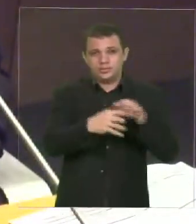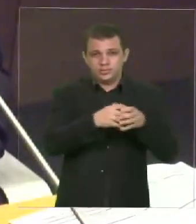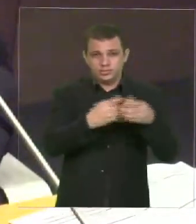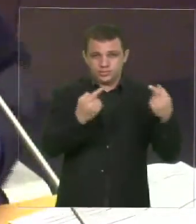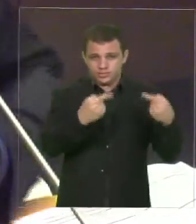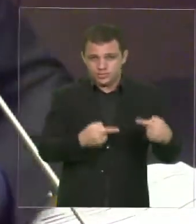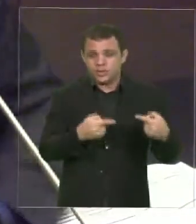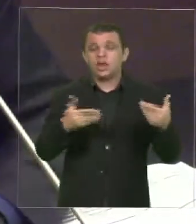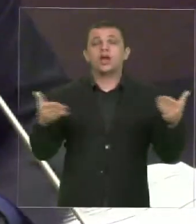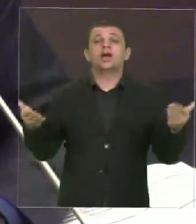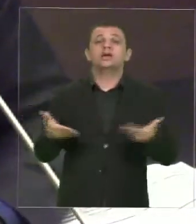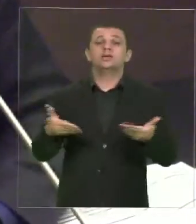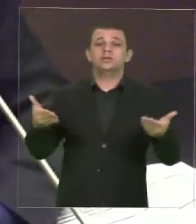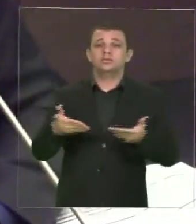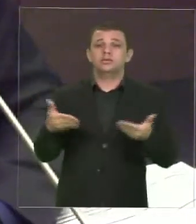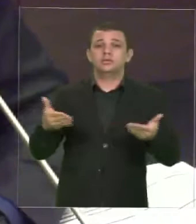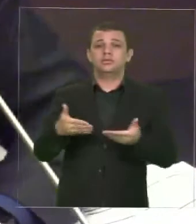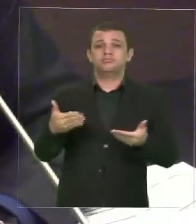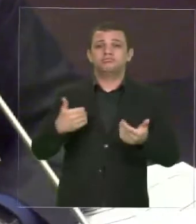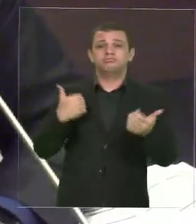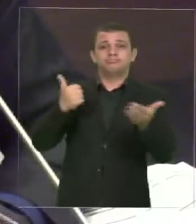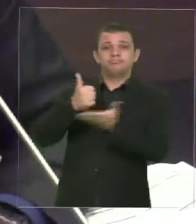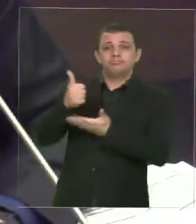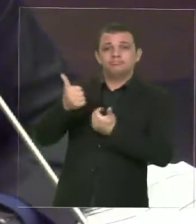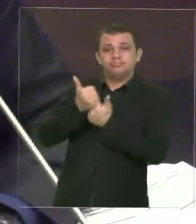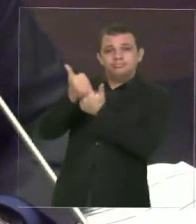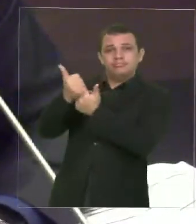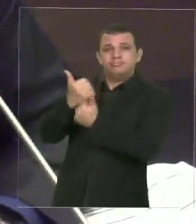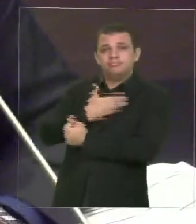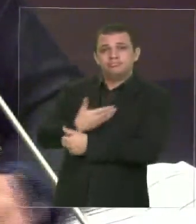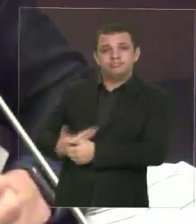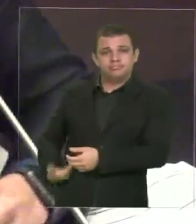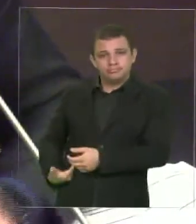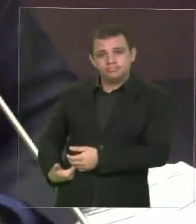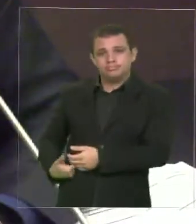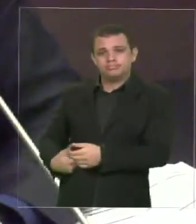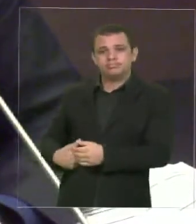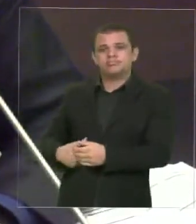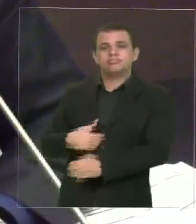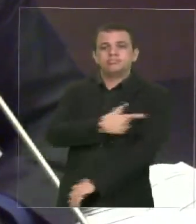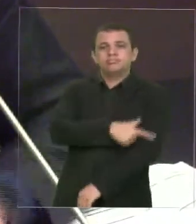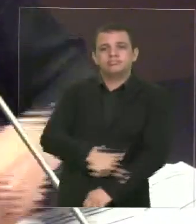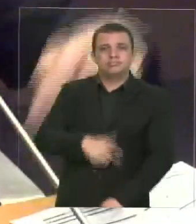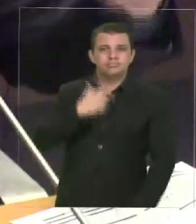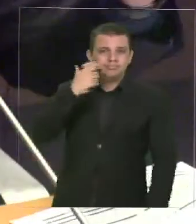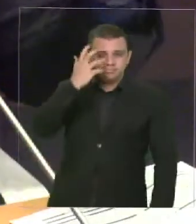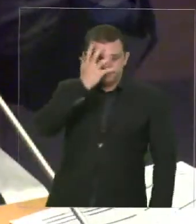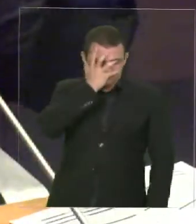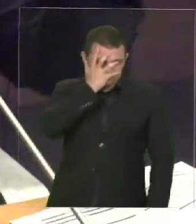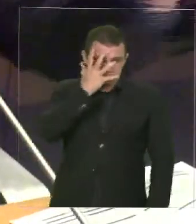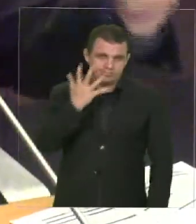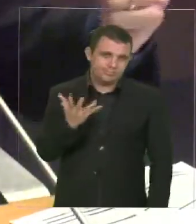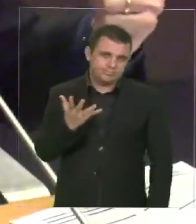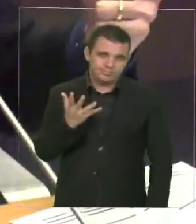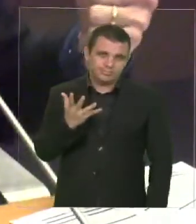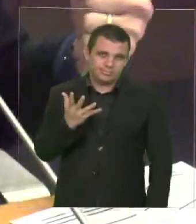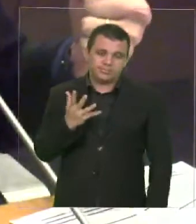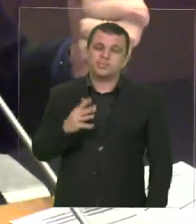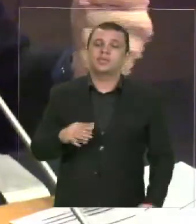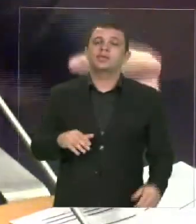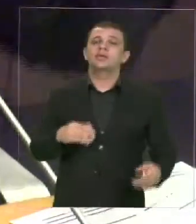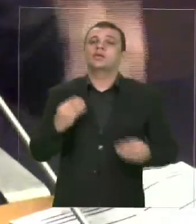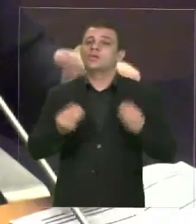e hoje se comportam de maneira vergonhosa, ao ponto